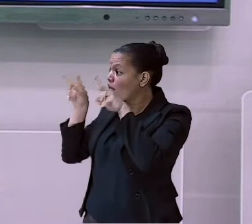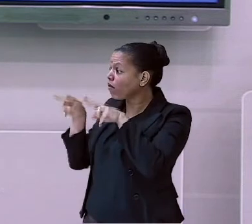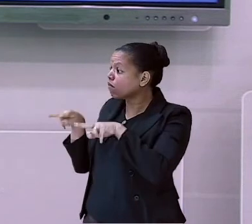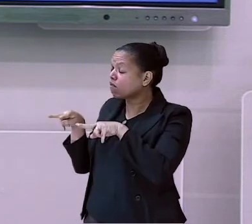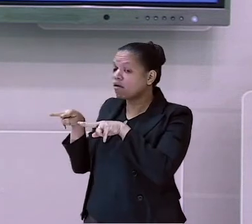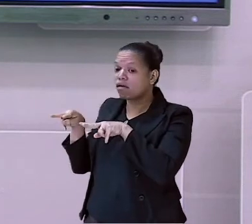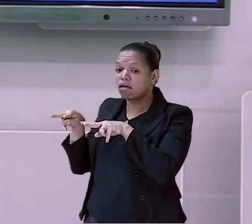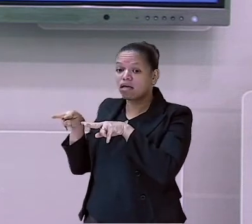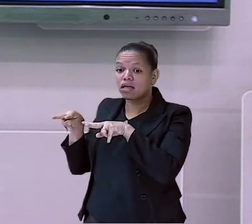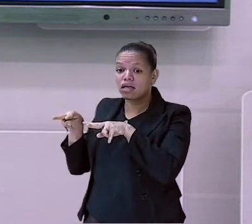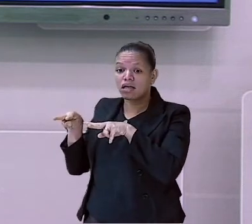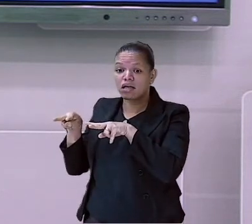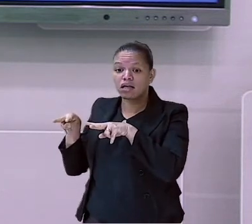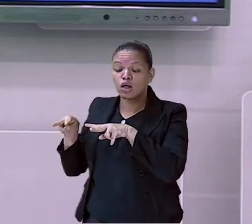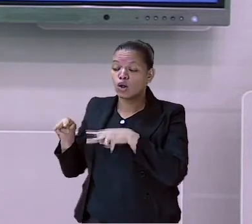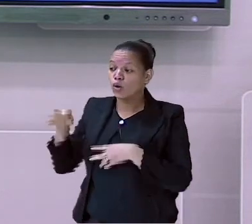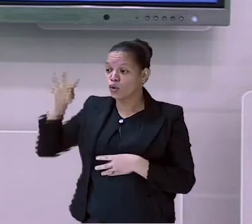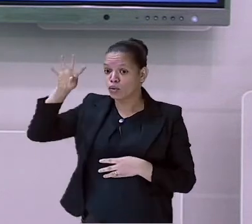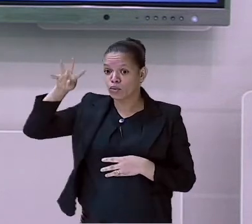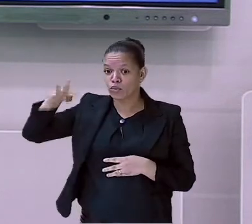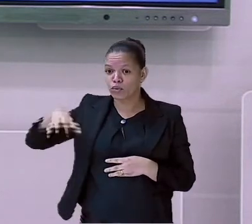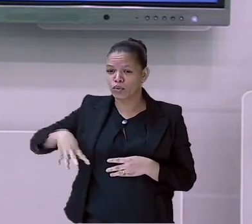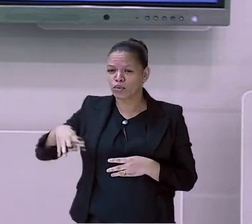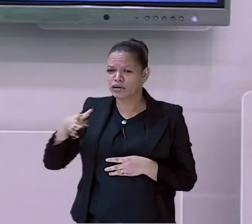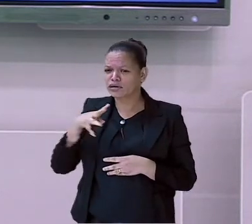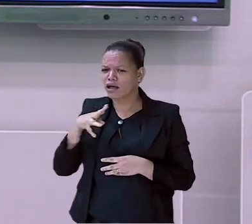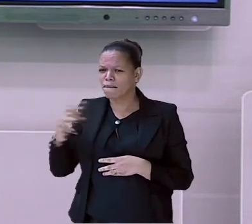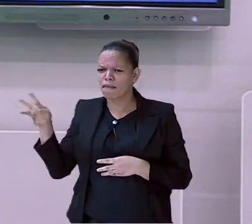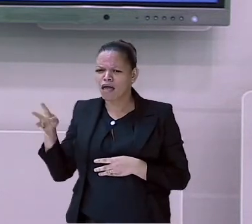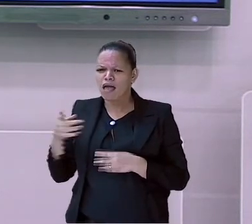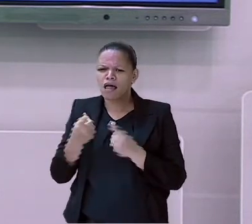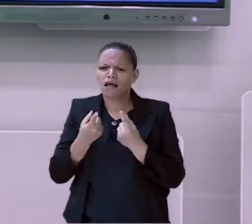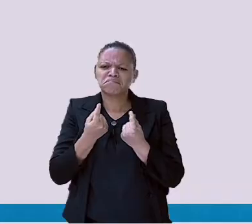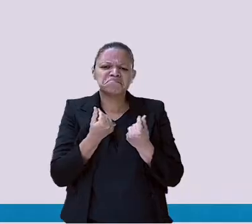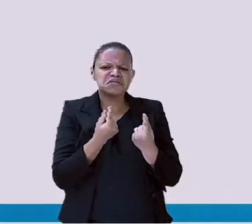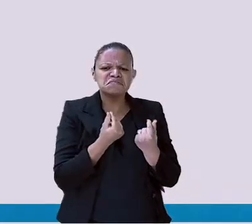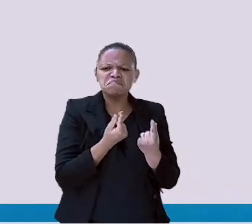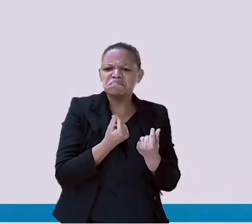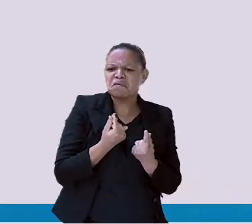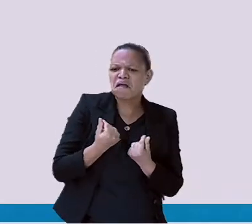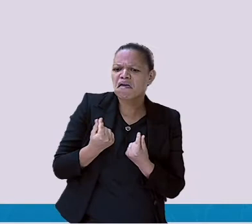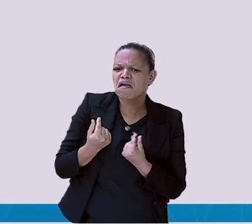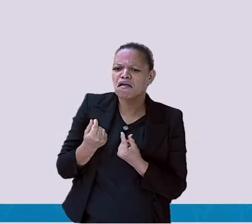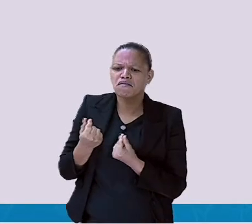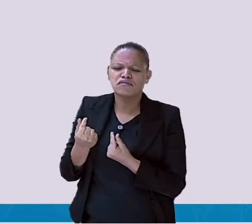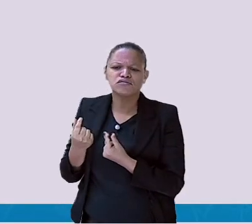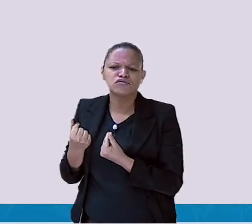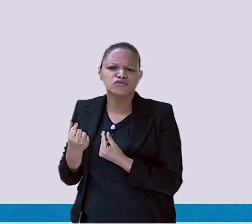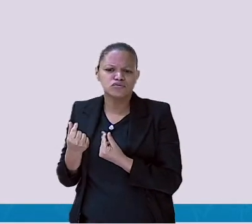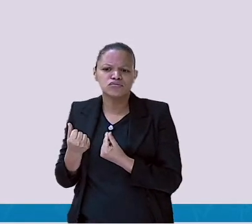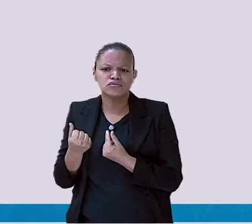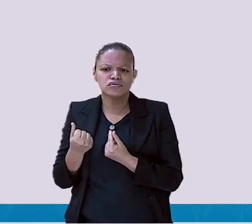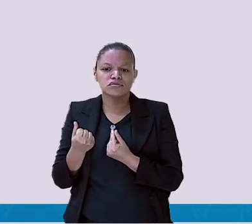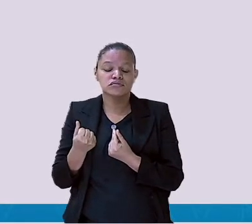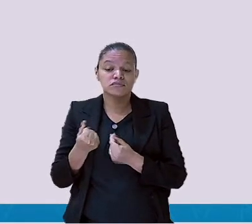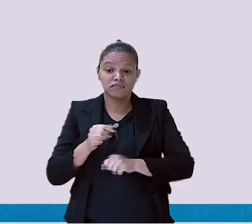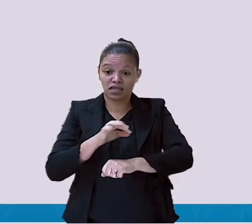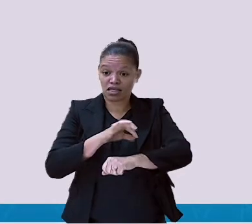tem especificado, olha, coxinha da asa. Coxinha da asa temperada.